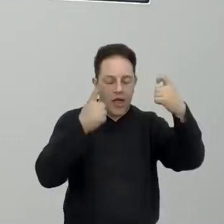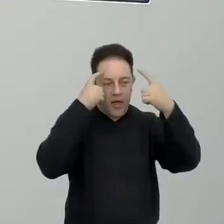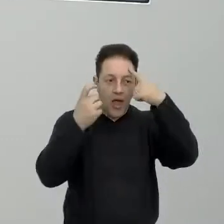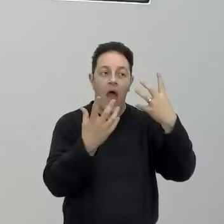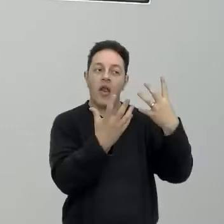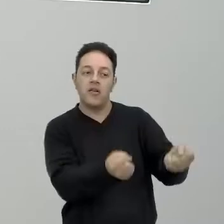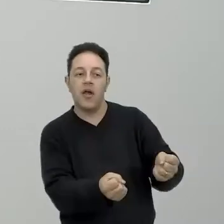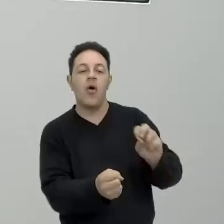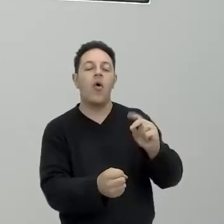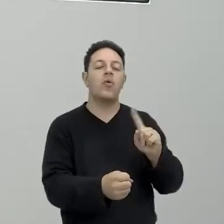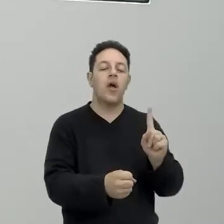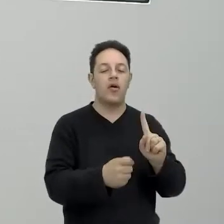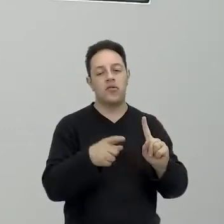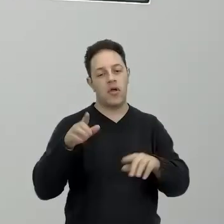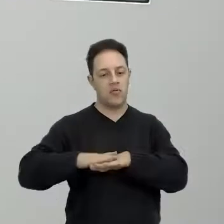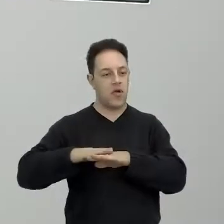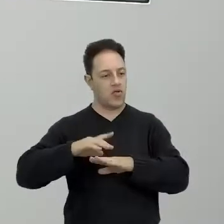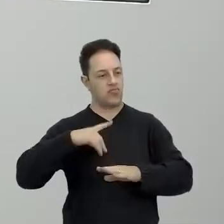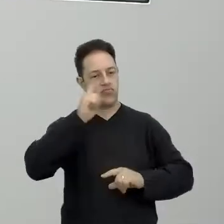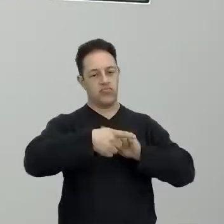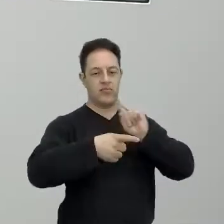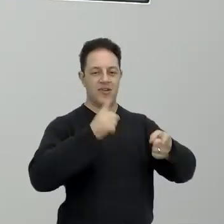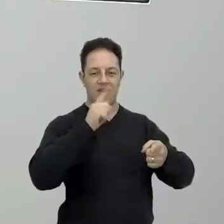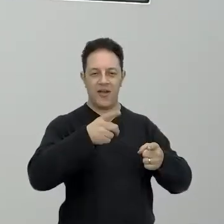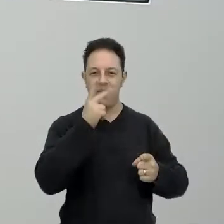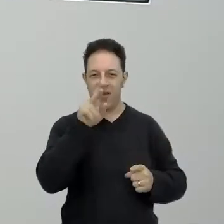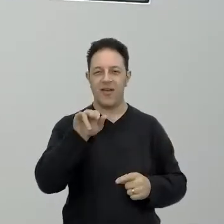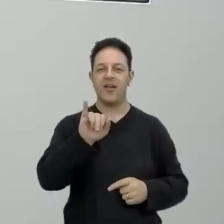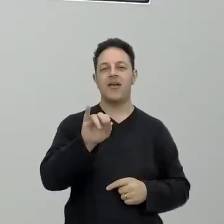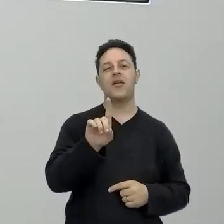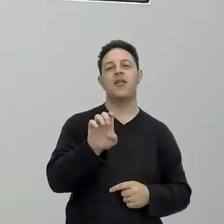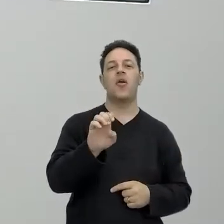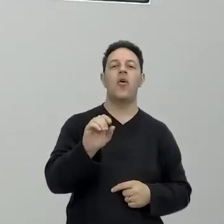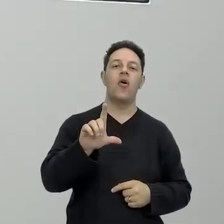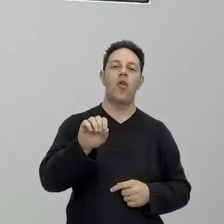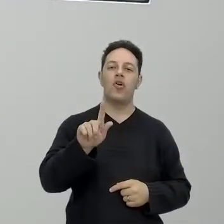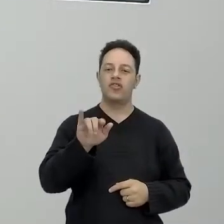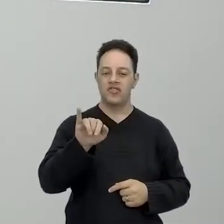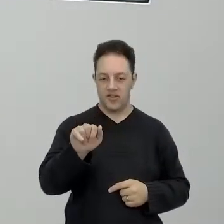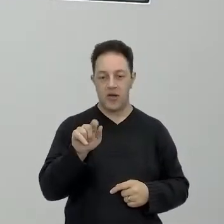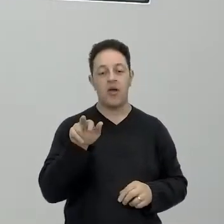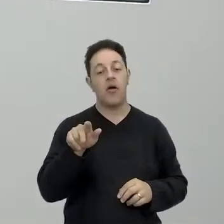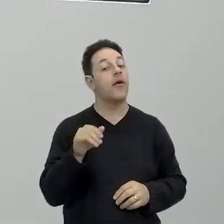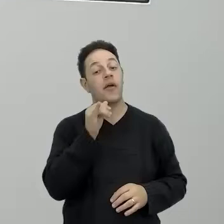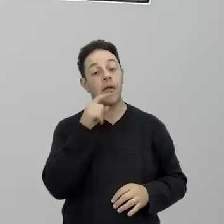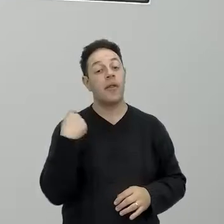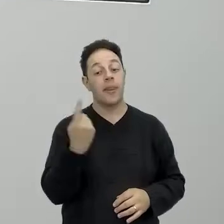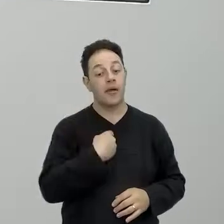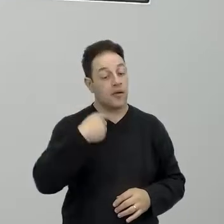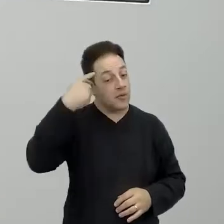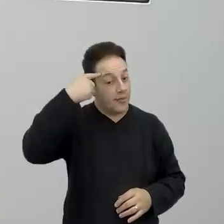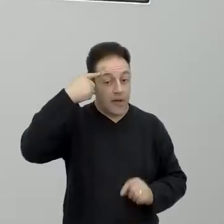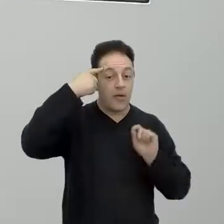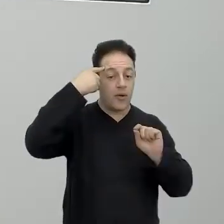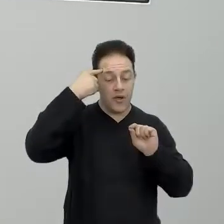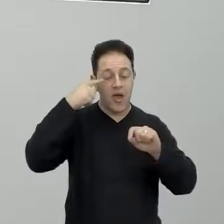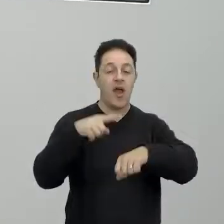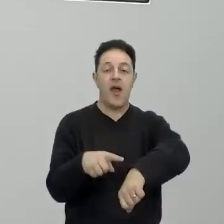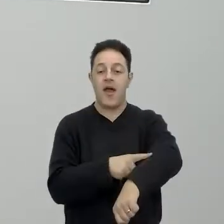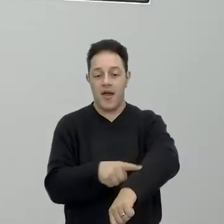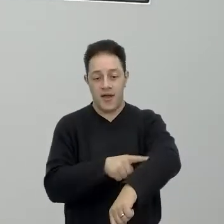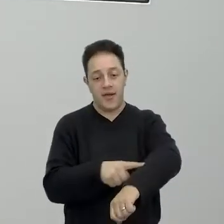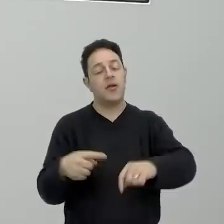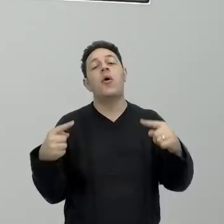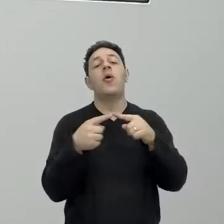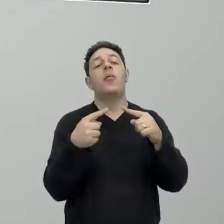né? Então é nesse sentido aí que eu estou falando de ideologia. E é nesse sentido também que a gente pode pensar que a questão da raça ela tem tudo a